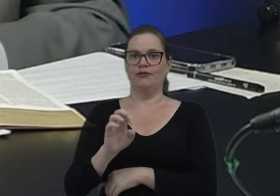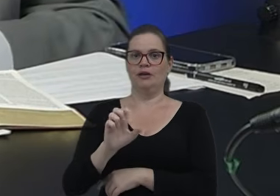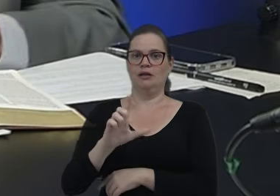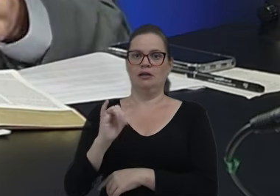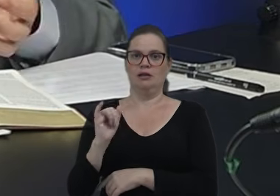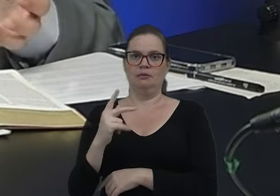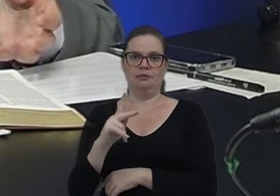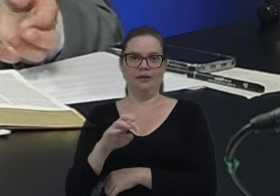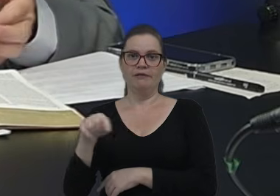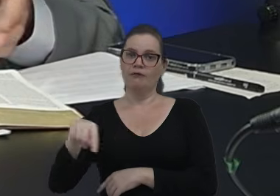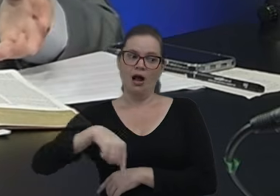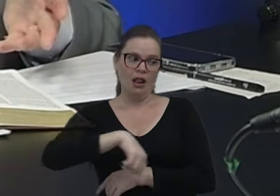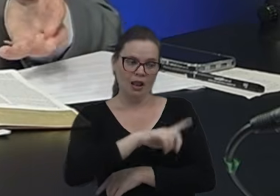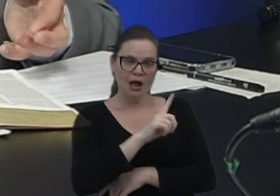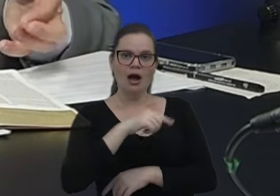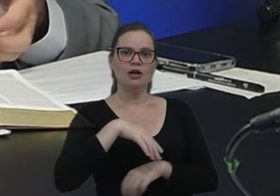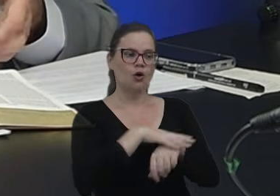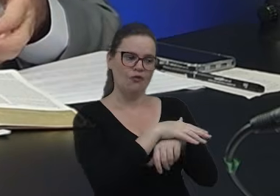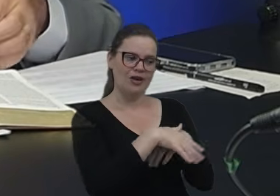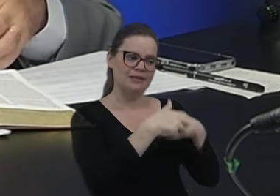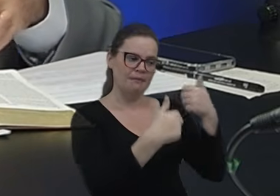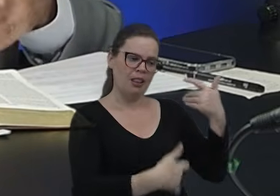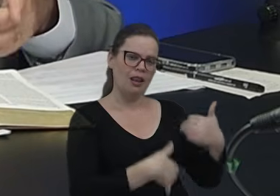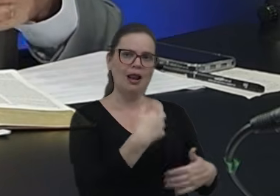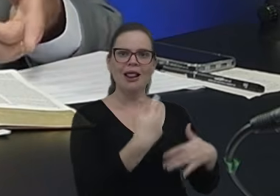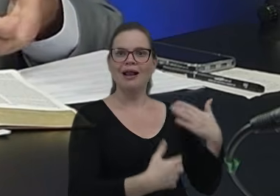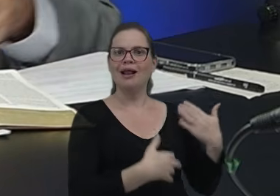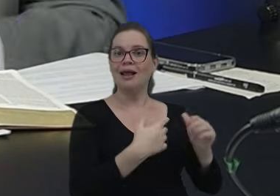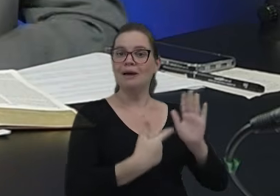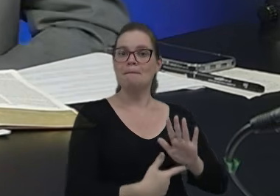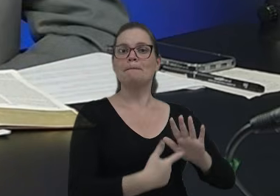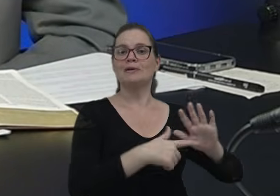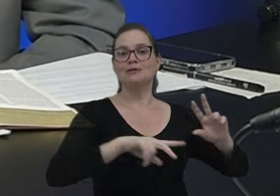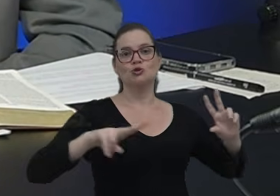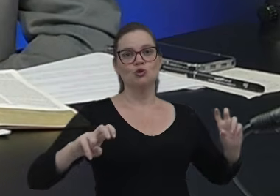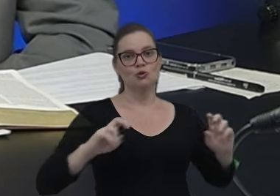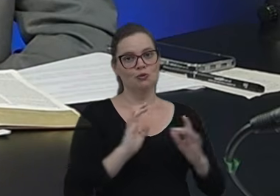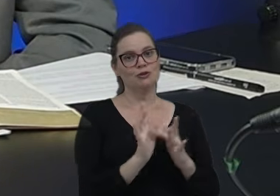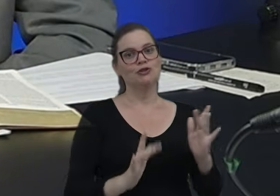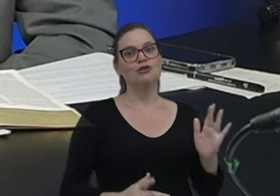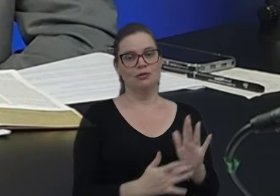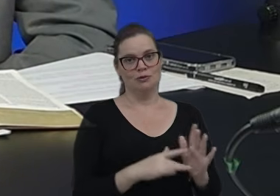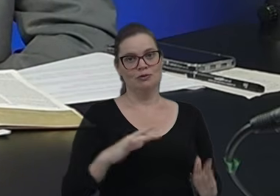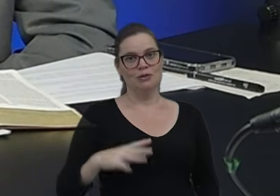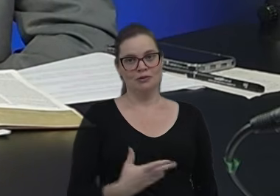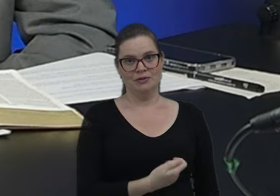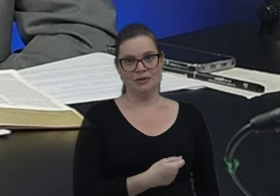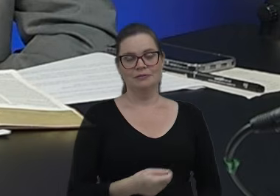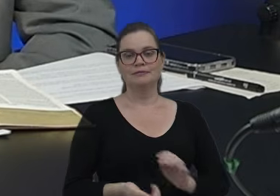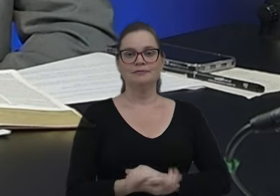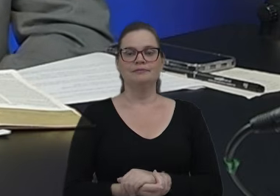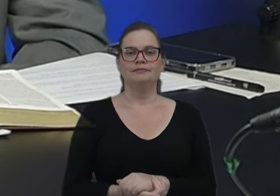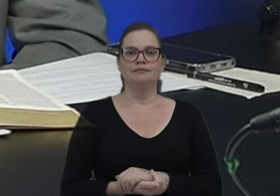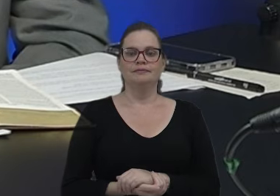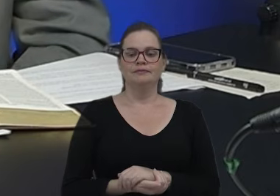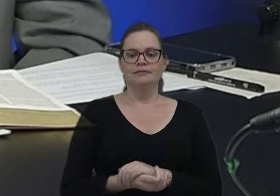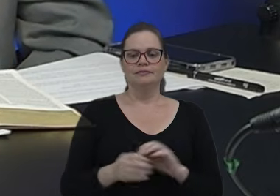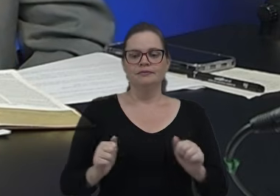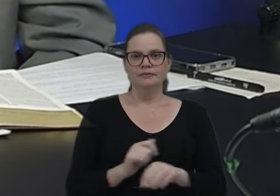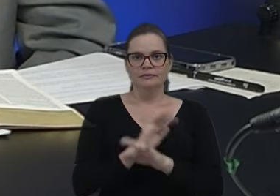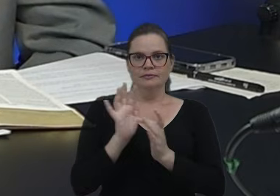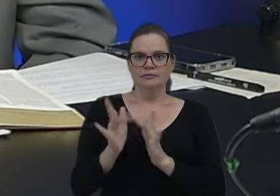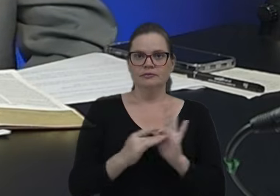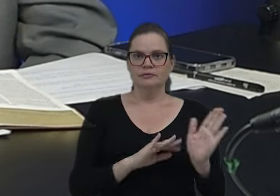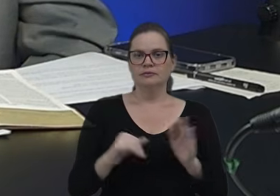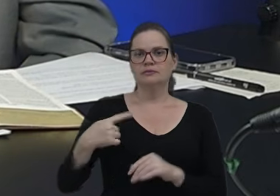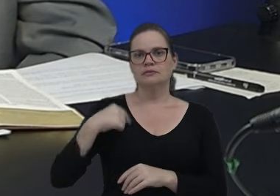e falasse uma palavra que, na verdade, foi anunciar o Salvador a Jesus. Glória a Glória a Deus. Jesus. Interessante que o